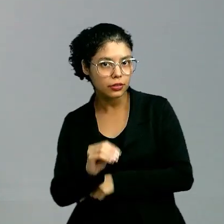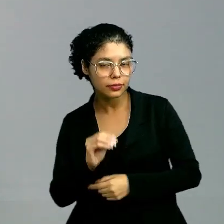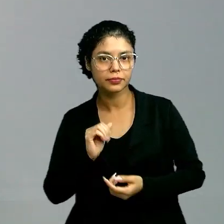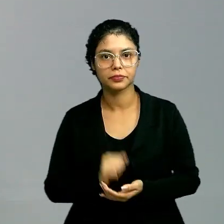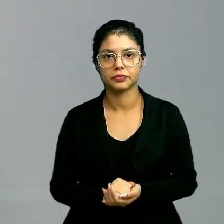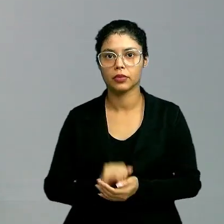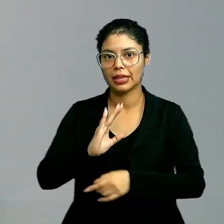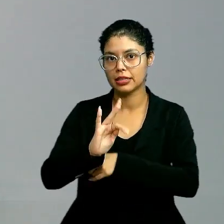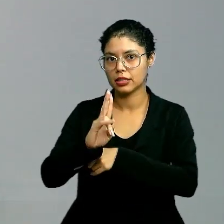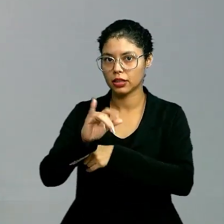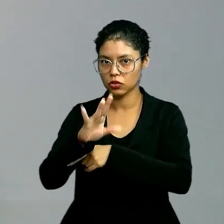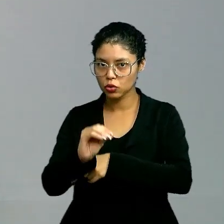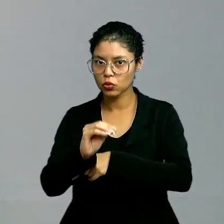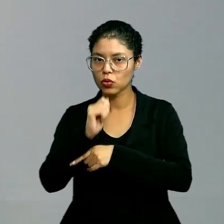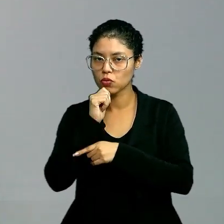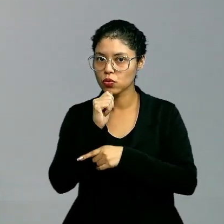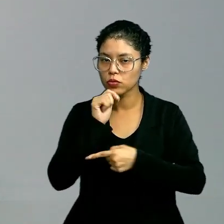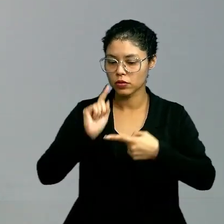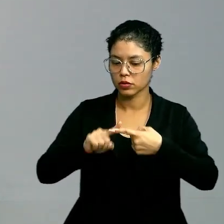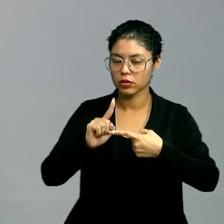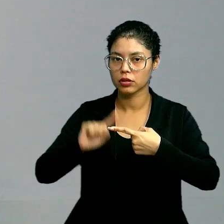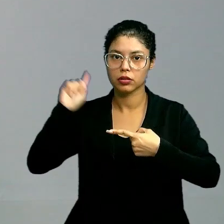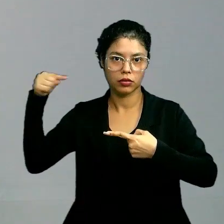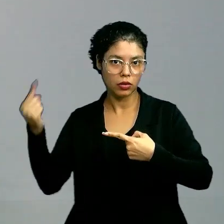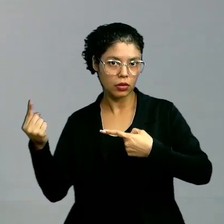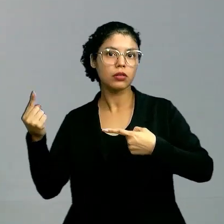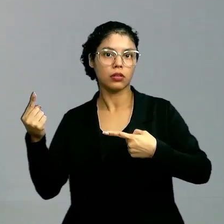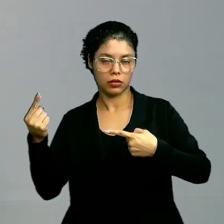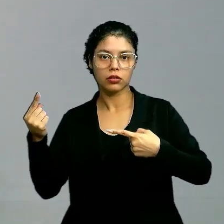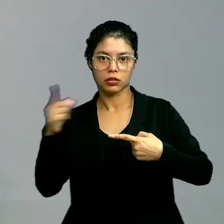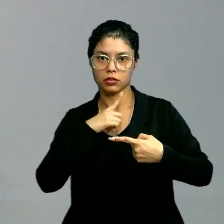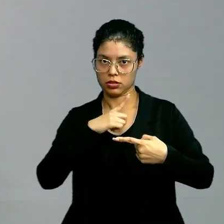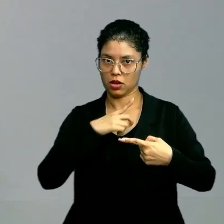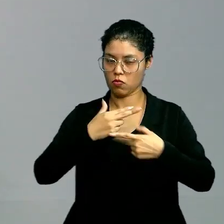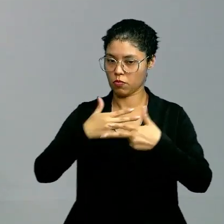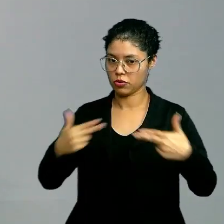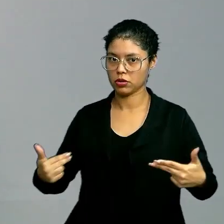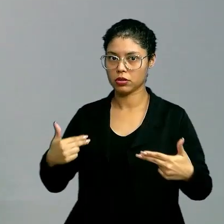atrito cinético. O atrito estático é aquele atrito onde